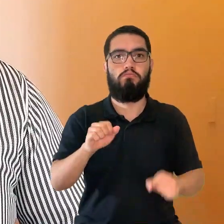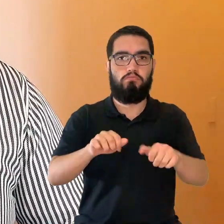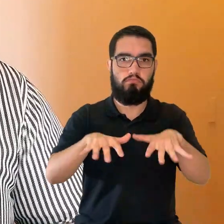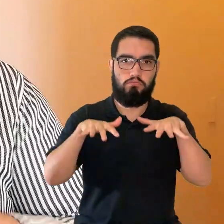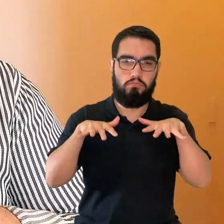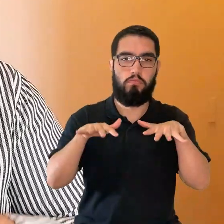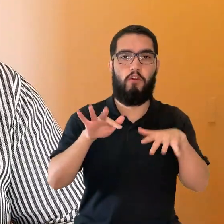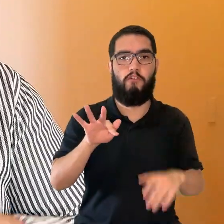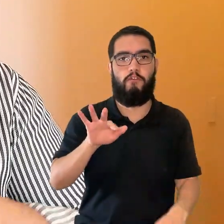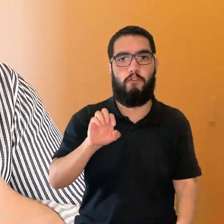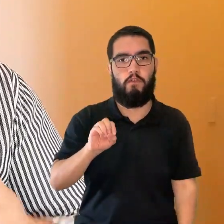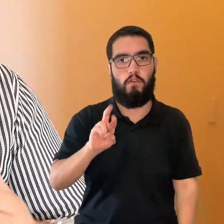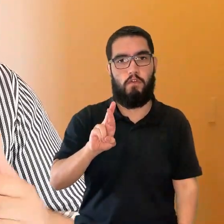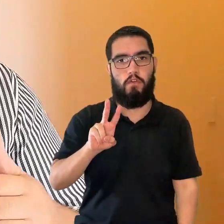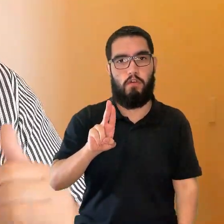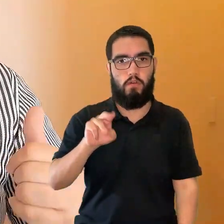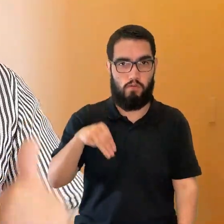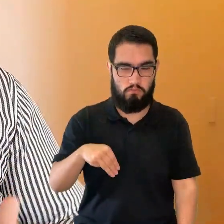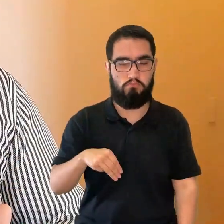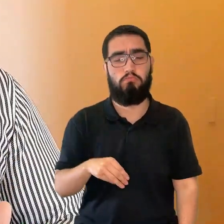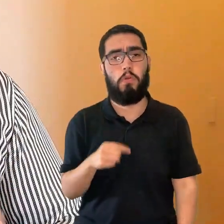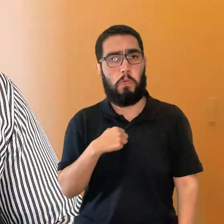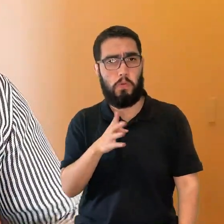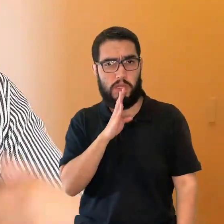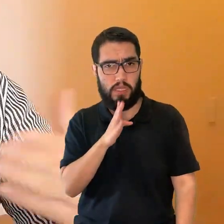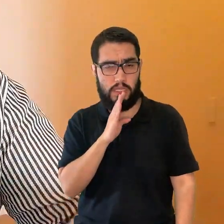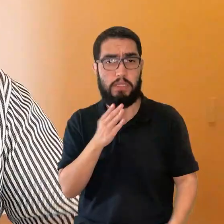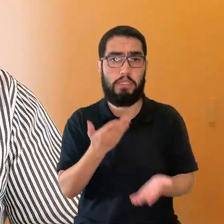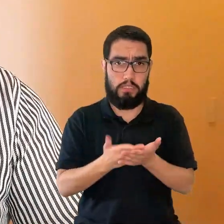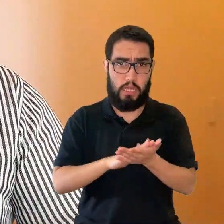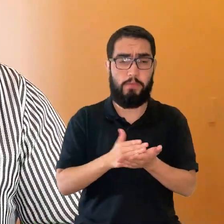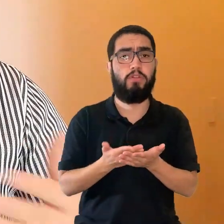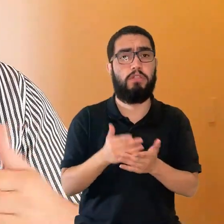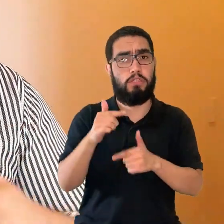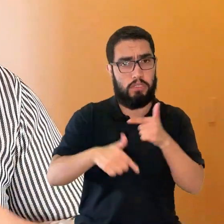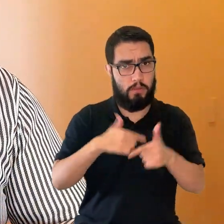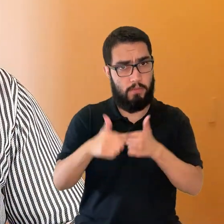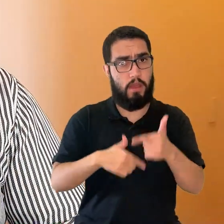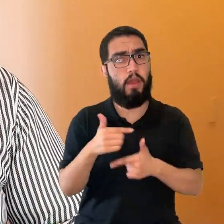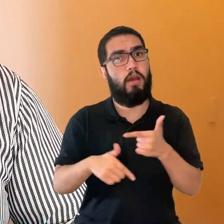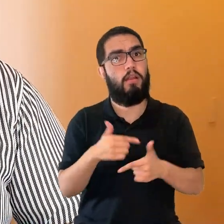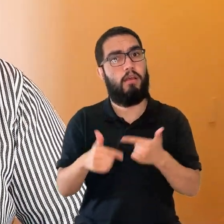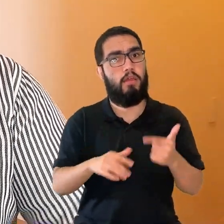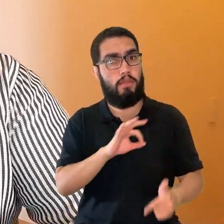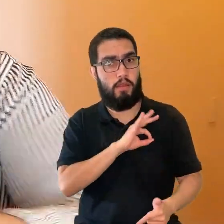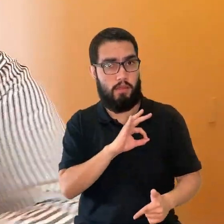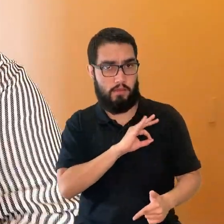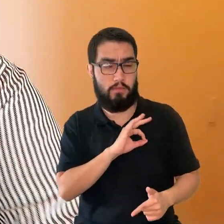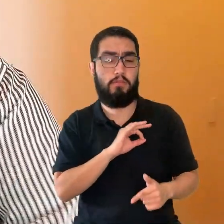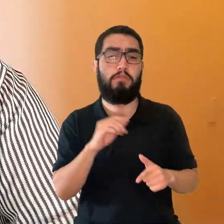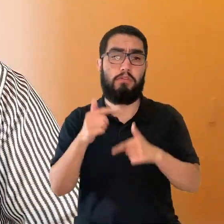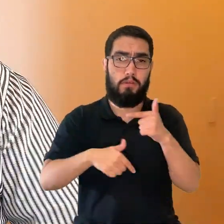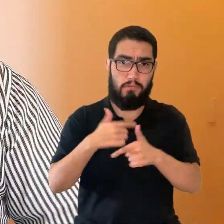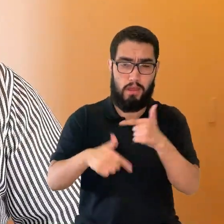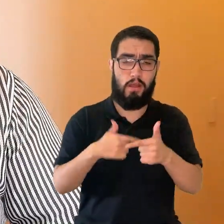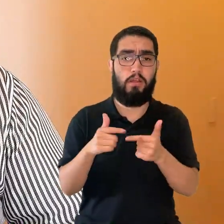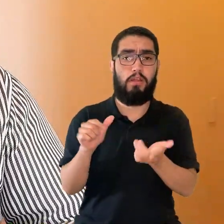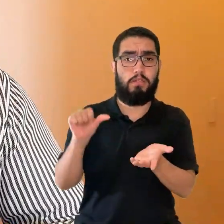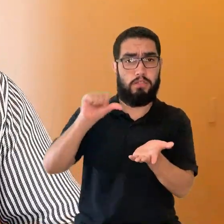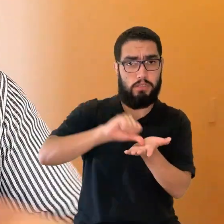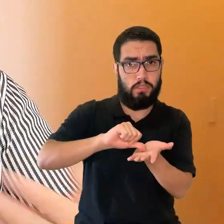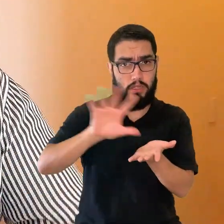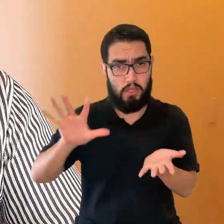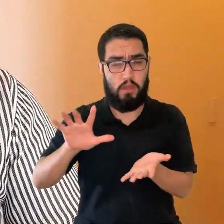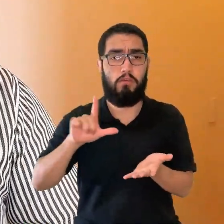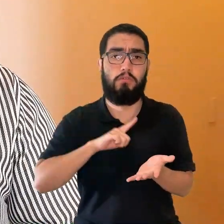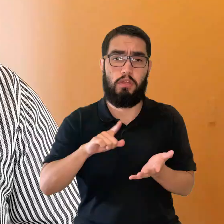ok? Então, o intérprete de Libras, eu conheço intérpretes que trabalham em delegacias, tem intérpretes que trabalham nas centrais de Libras, tem intérpretes